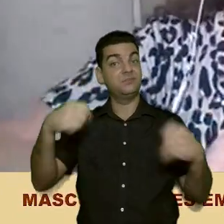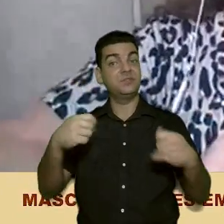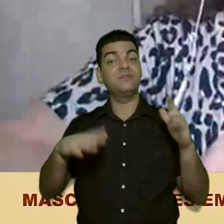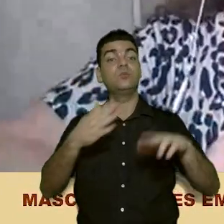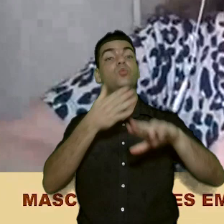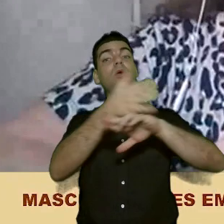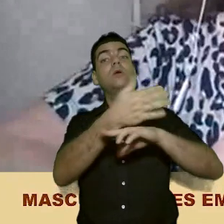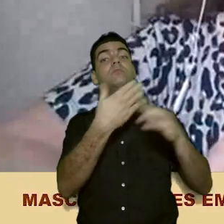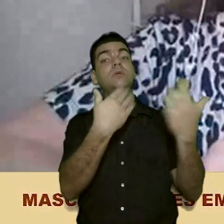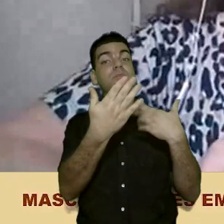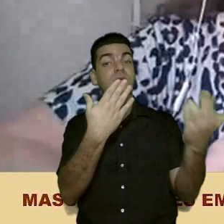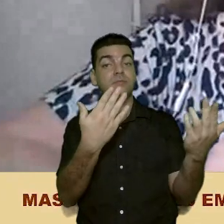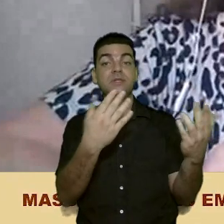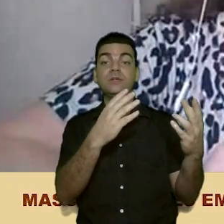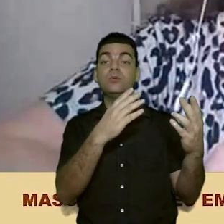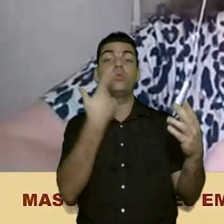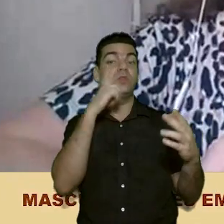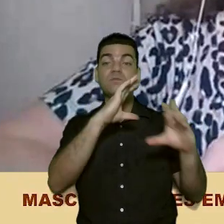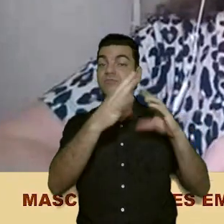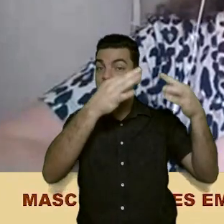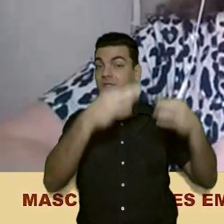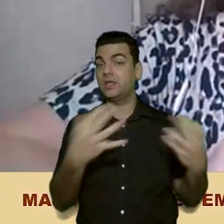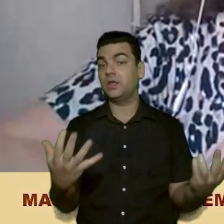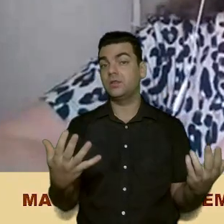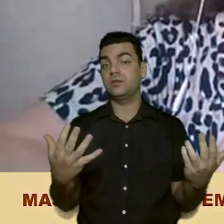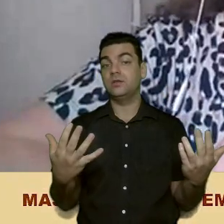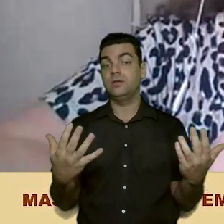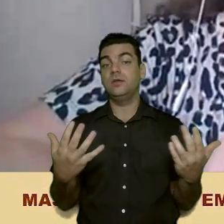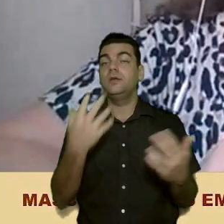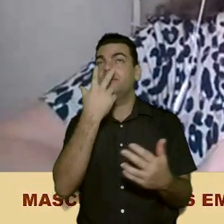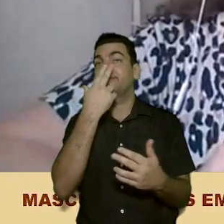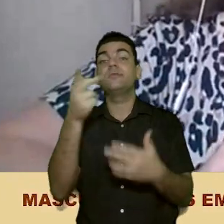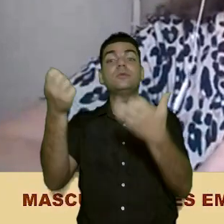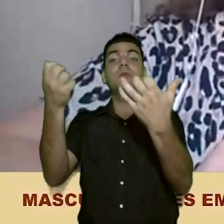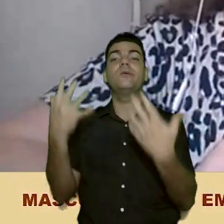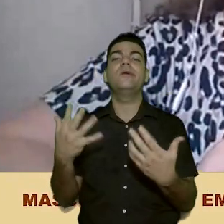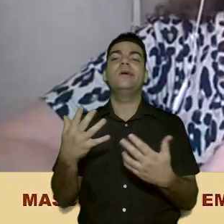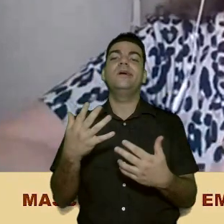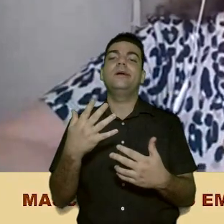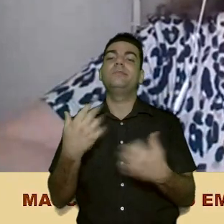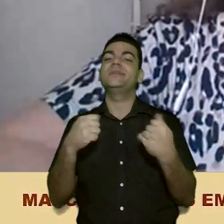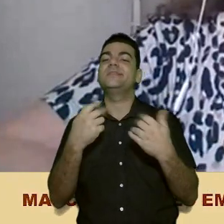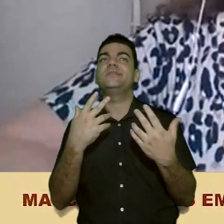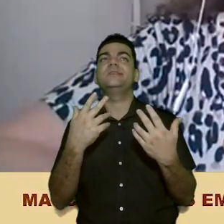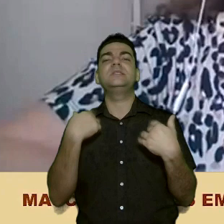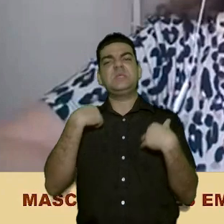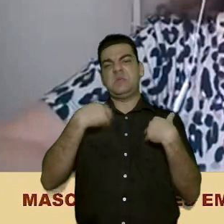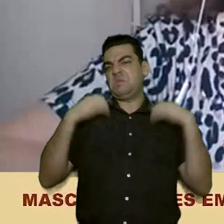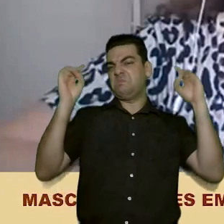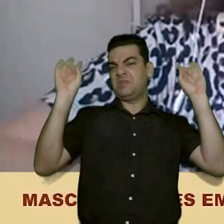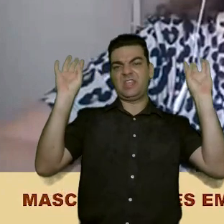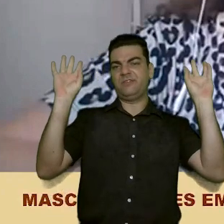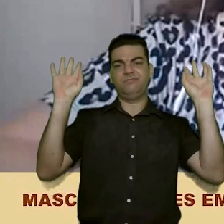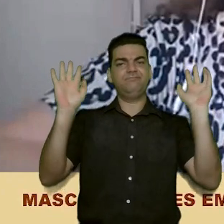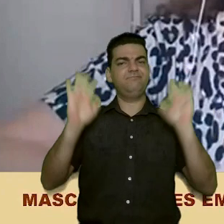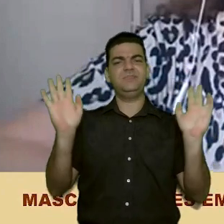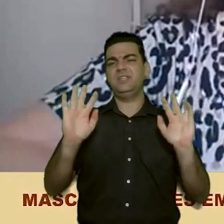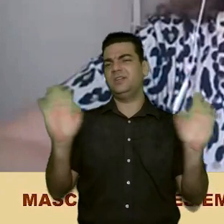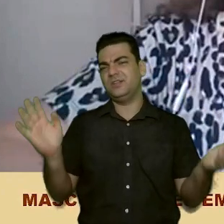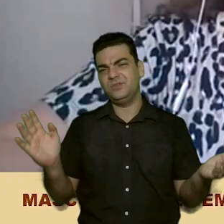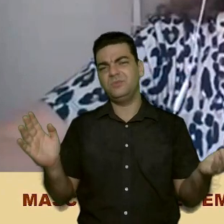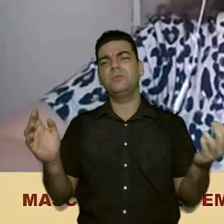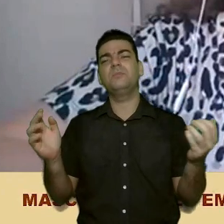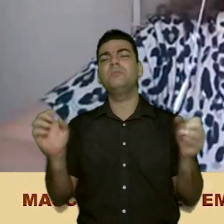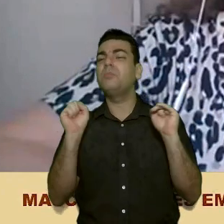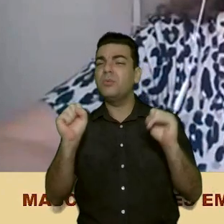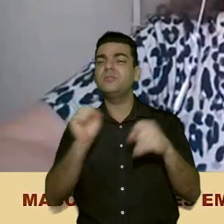social privilegiada, e usar da nossa passabilidade nos lugares para a gente comunicar sempre, né? E trazer essa, como você falou, né? Abrir